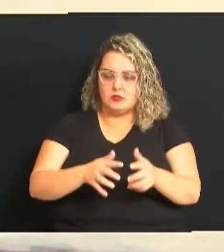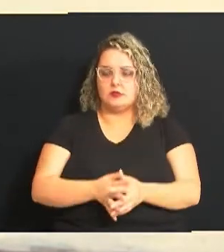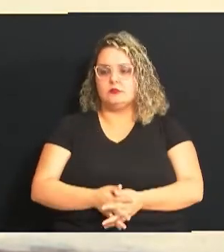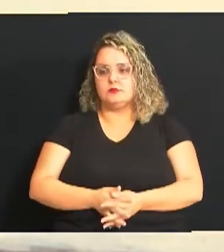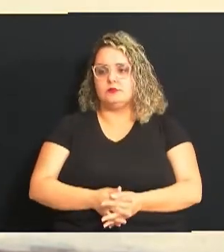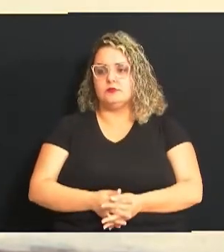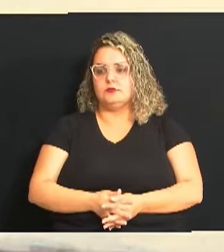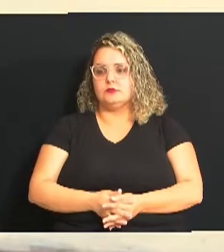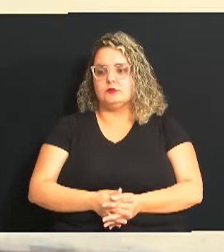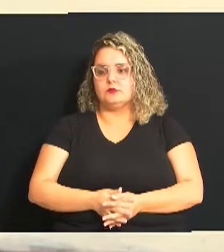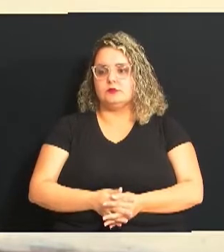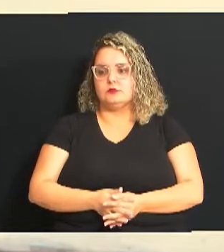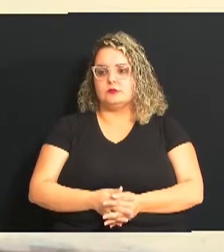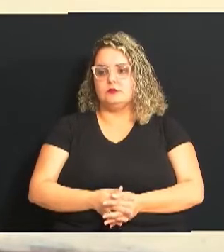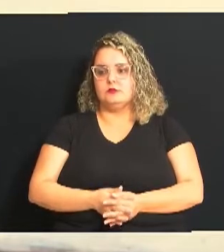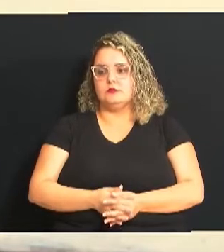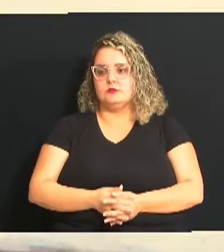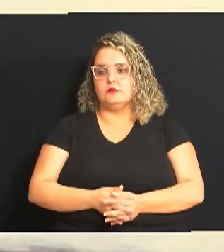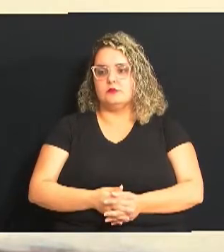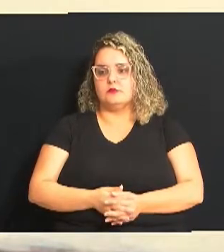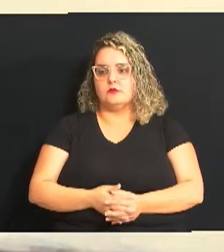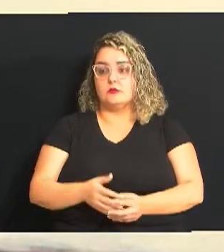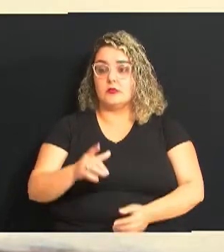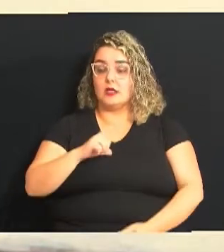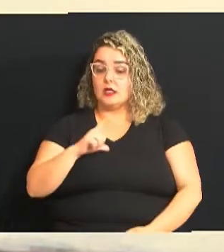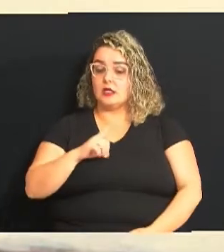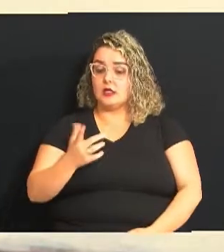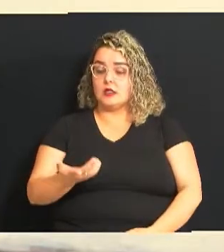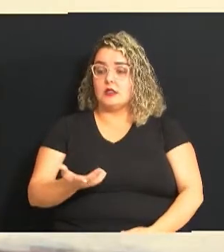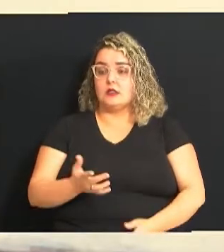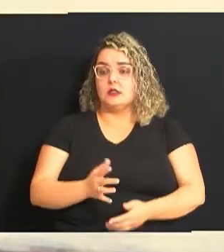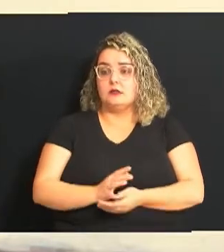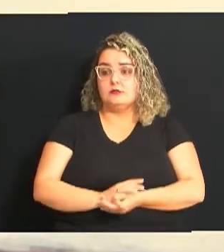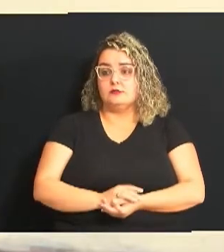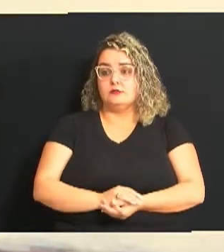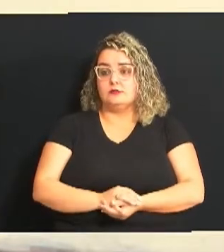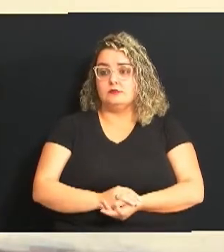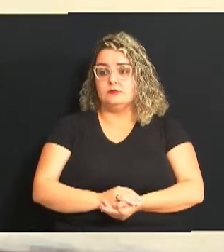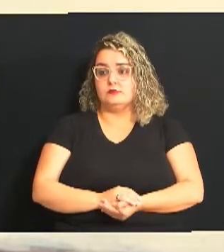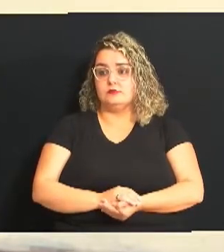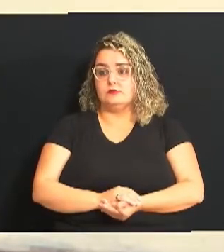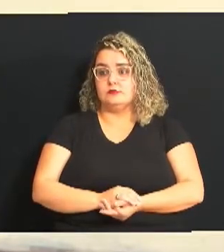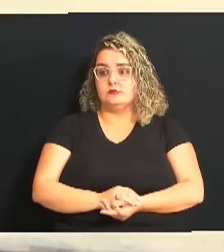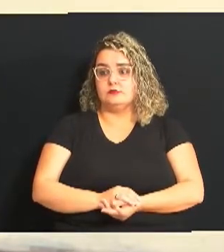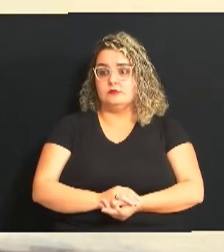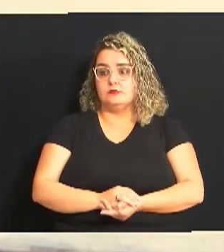E aí você tem uma